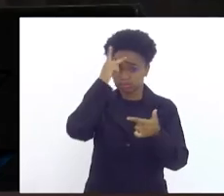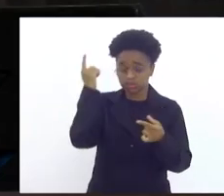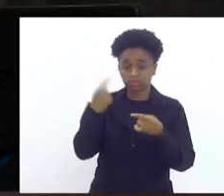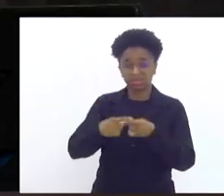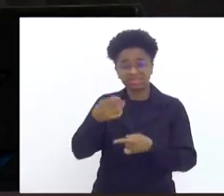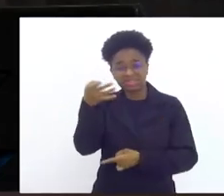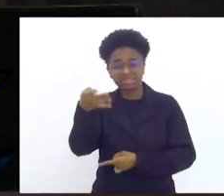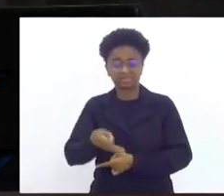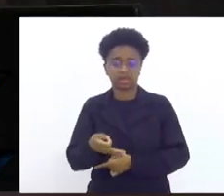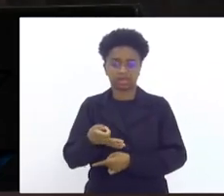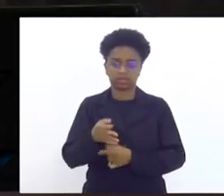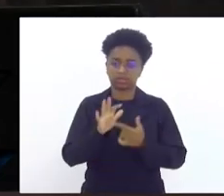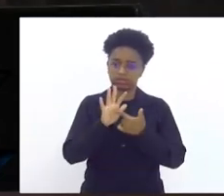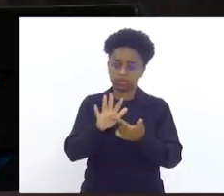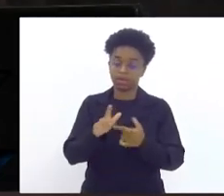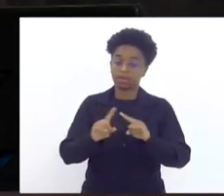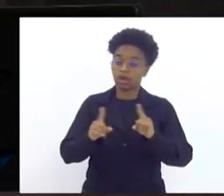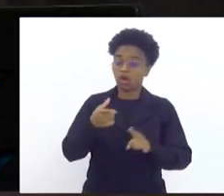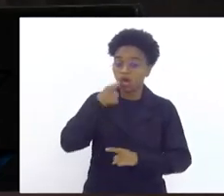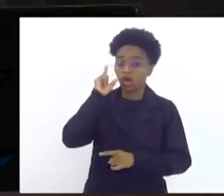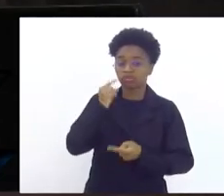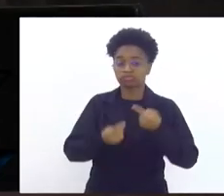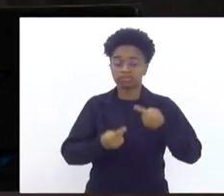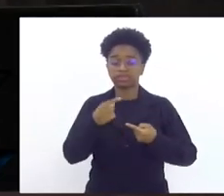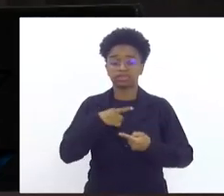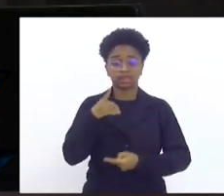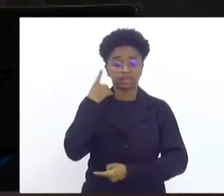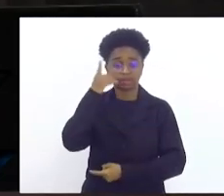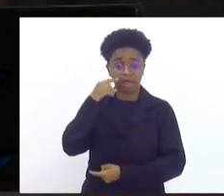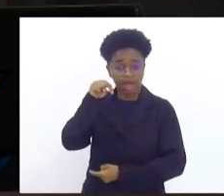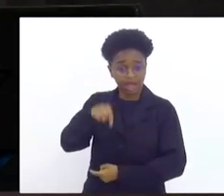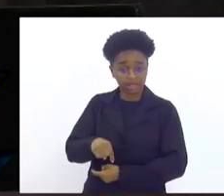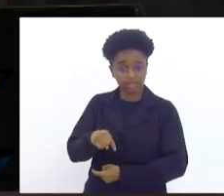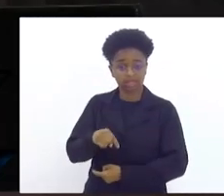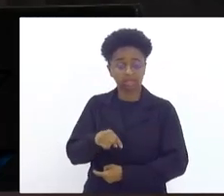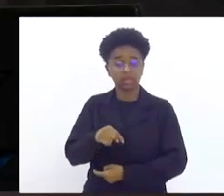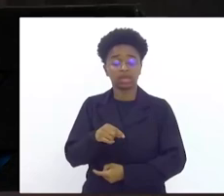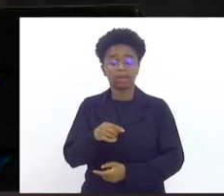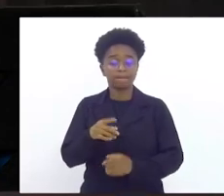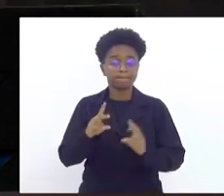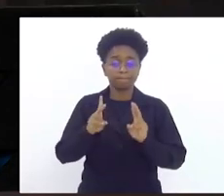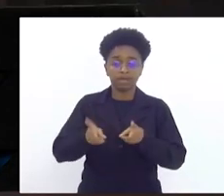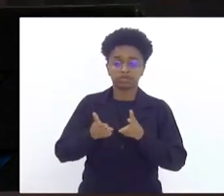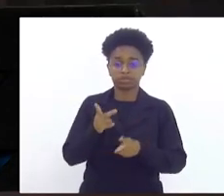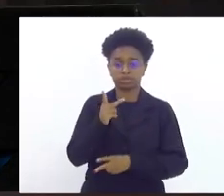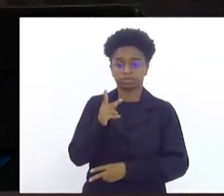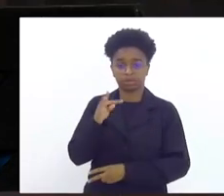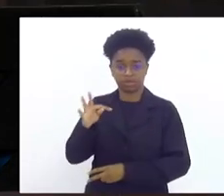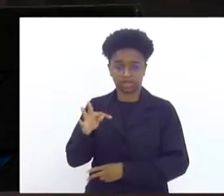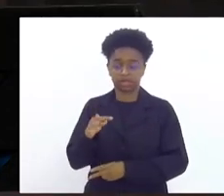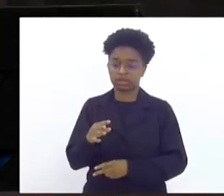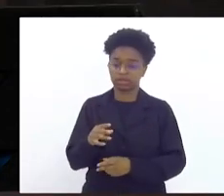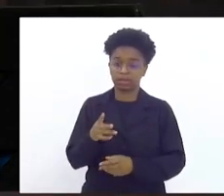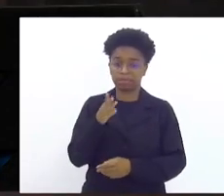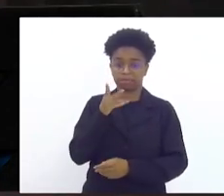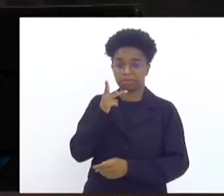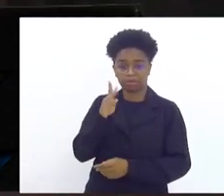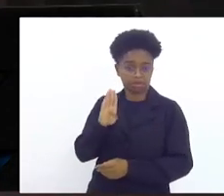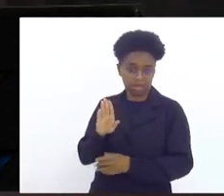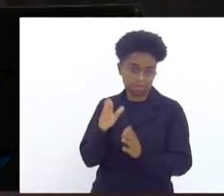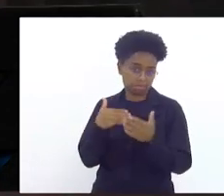e aí ontem em pleno debate aqui vem uma deputada nessa casa do partido da boquinha do PB o PT ou seja lá o que for